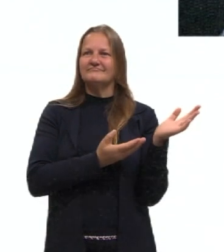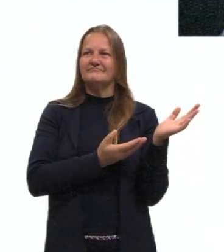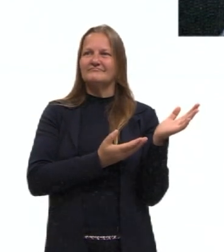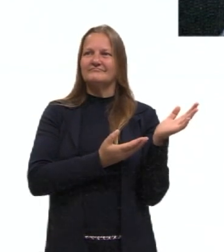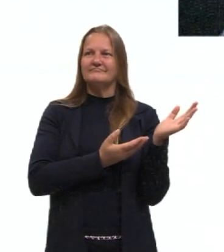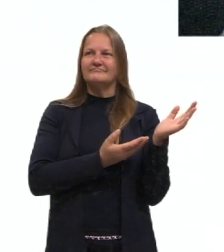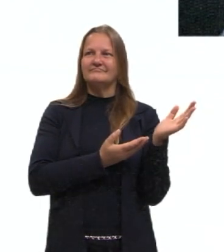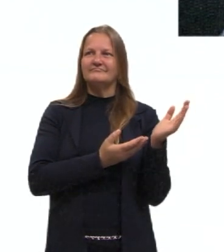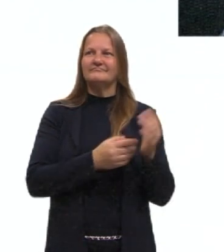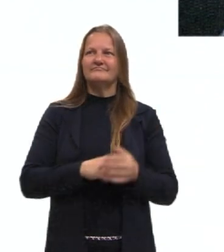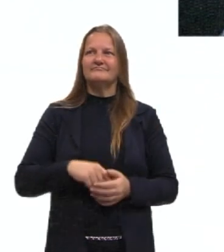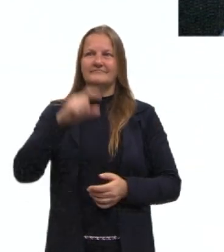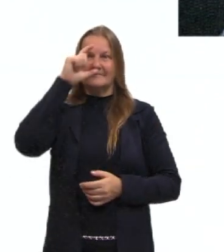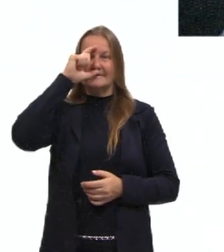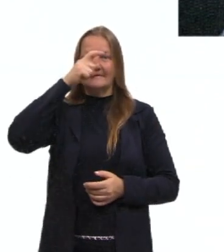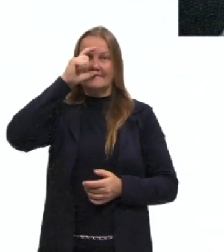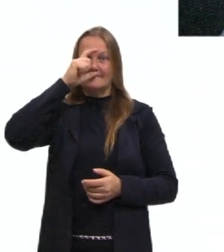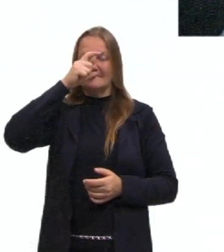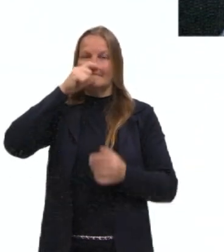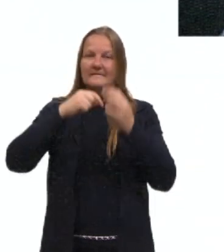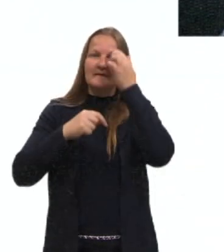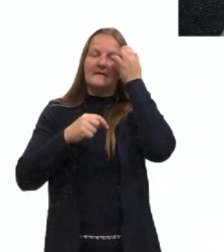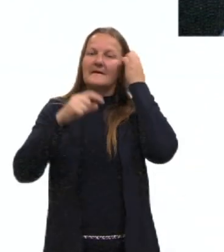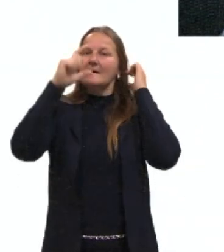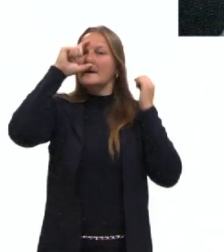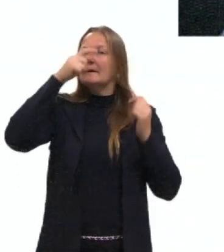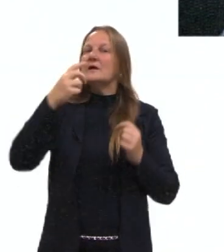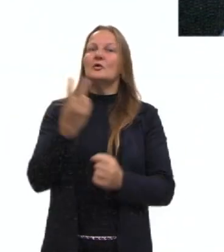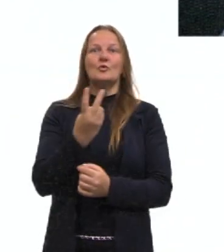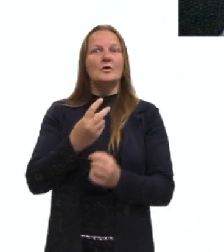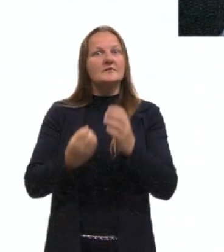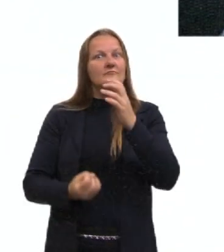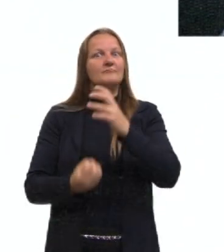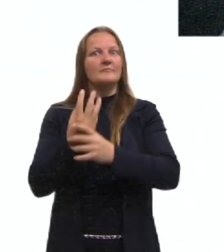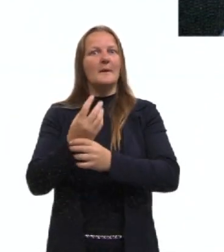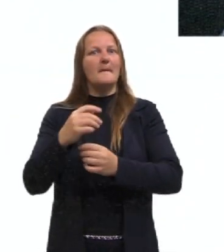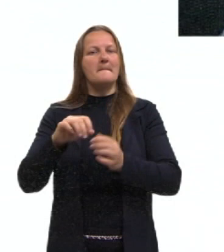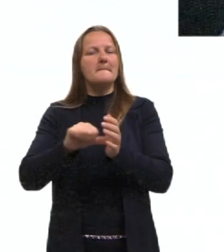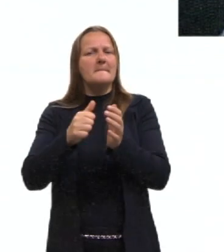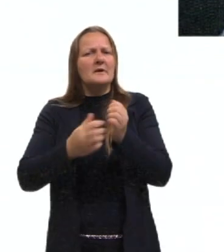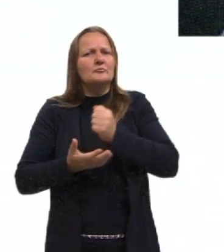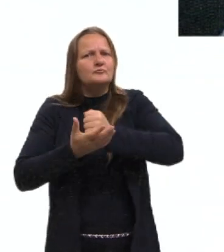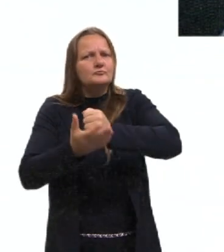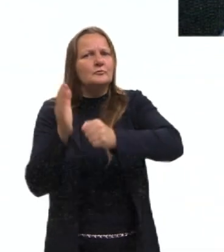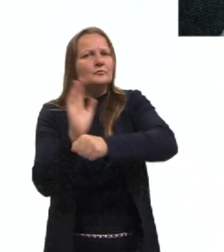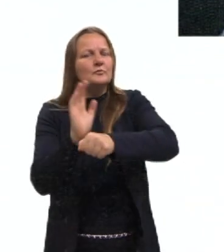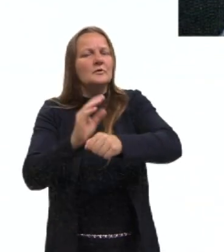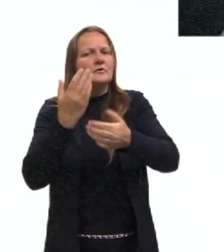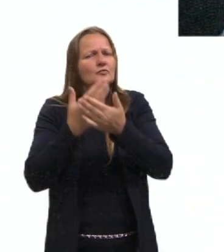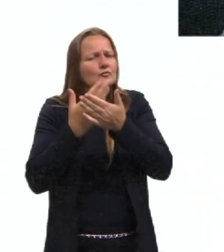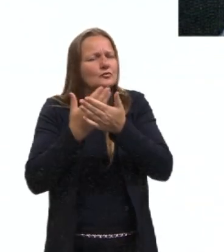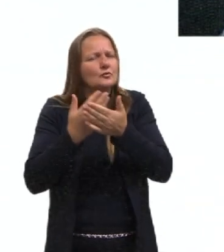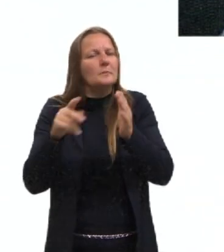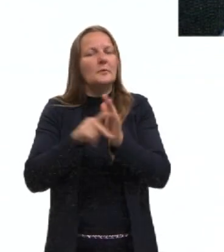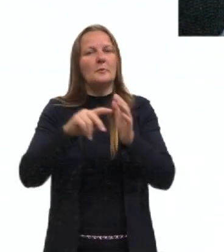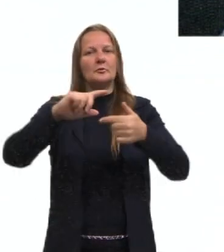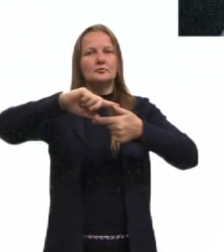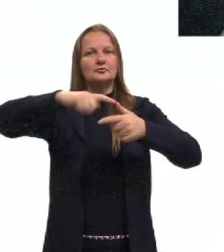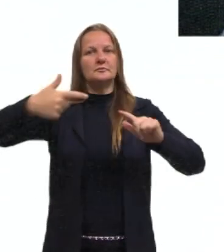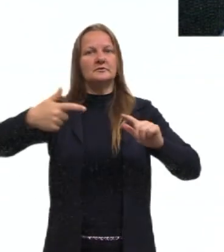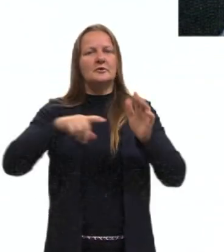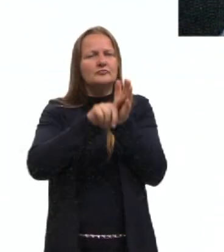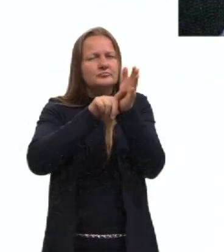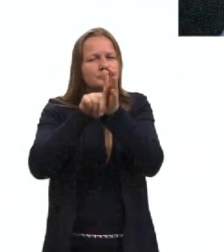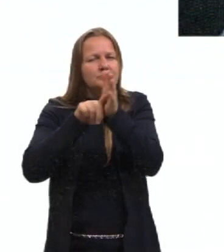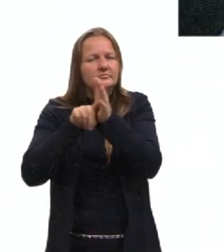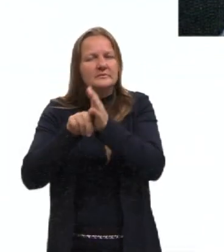Descartes. Essas duas figuras aí, elas contribuíram muito, então, né, não só para o estudo da geometria analítica,